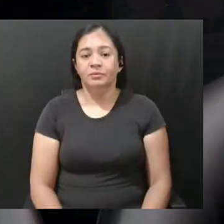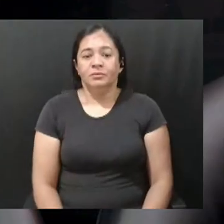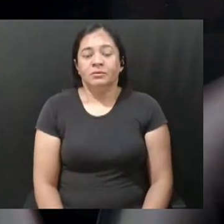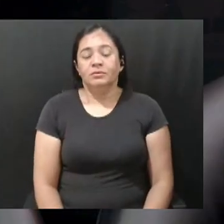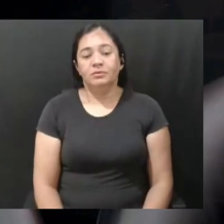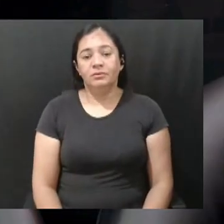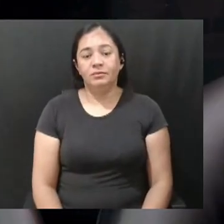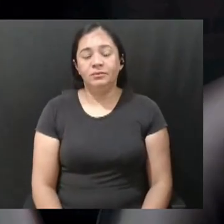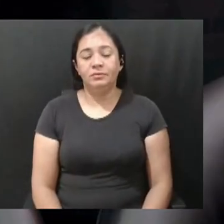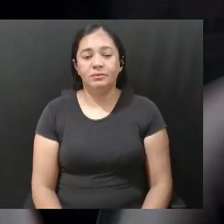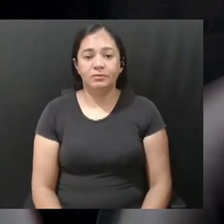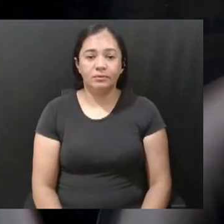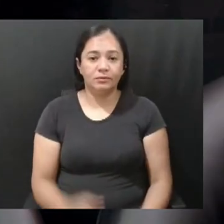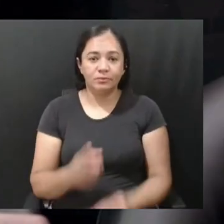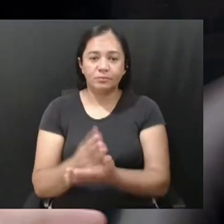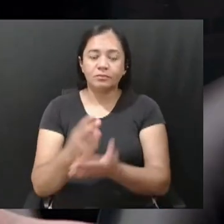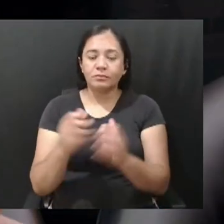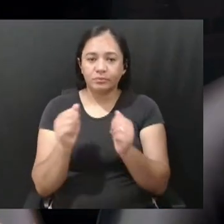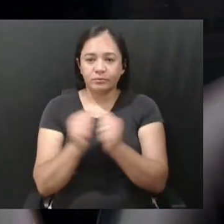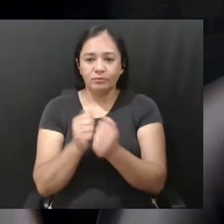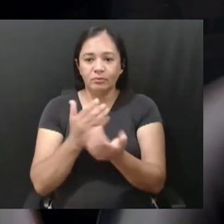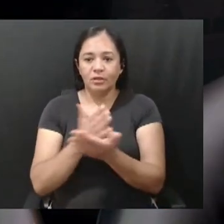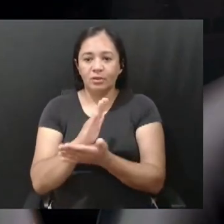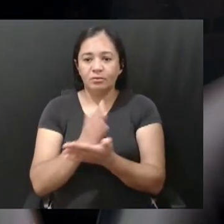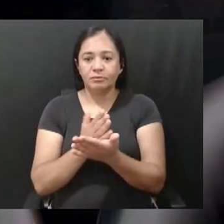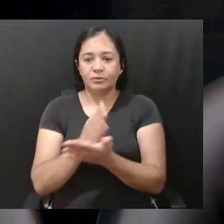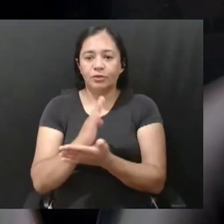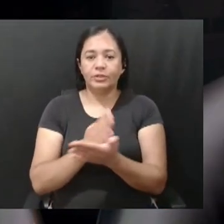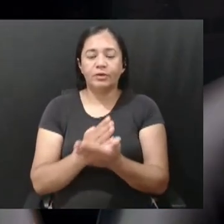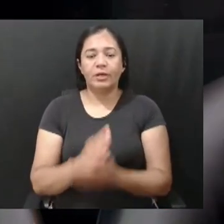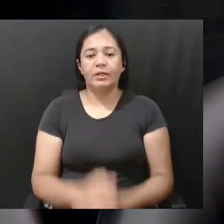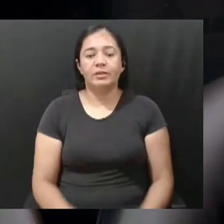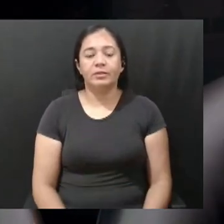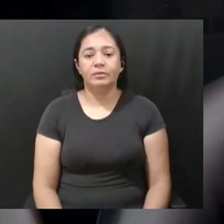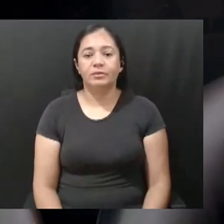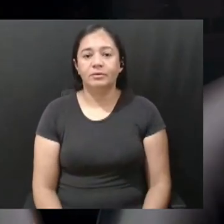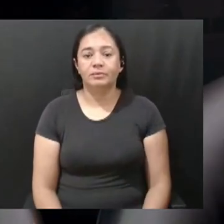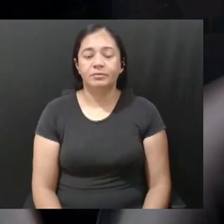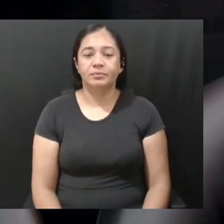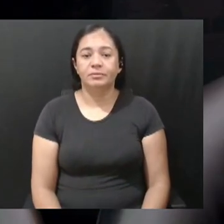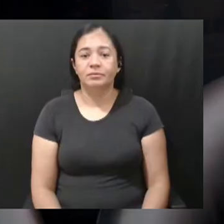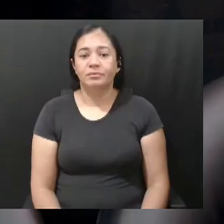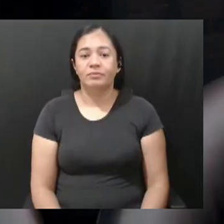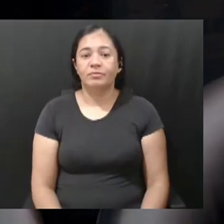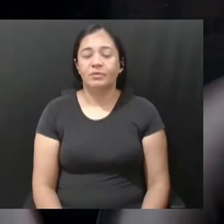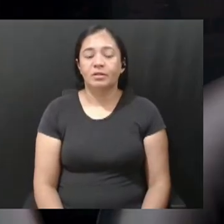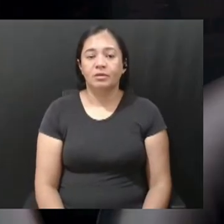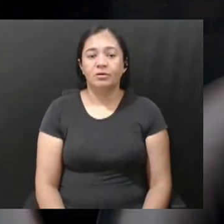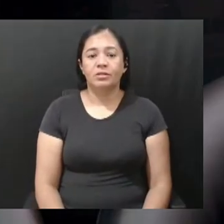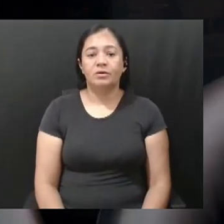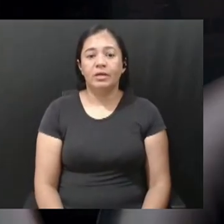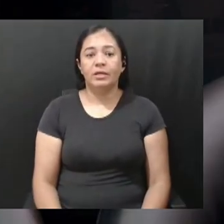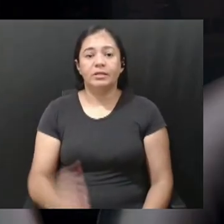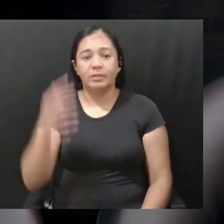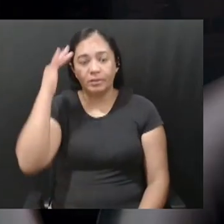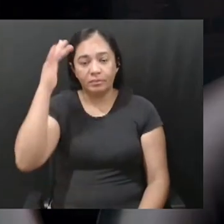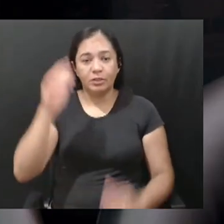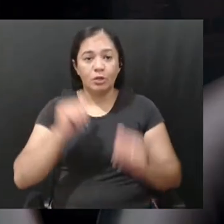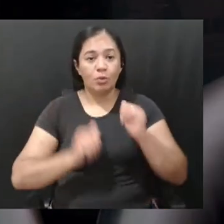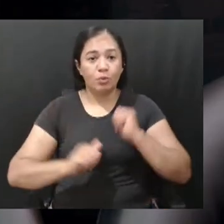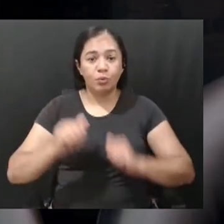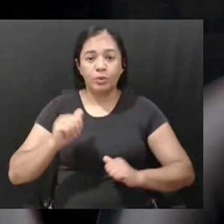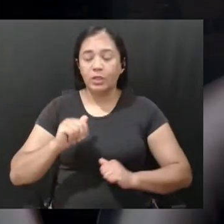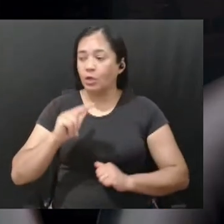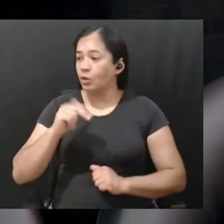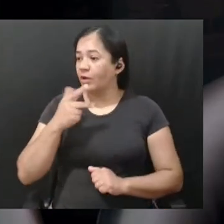né, a Letícia já esteve aqui antes conversando, né, aqui é a minha Sim. primeira vez, né, imagina, eu fico ansioso pra vir aqui, nossa, eu nunca falei no programa, não sei como é que vai